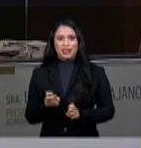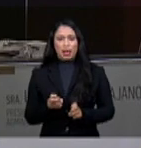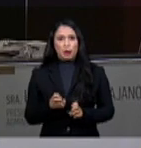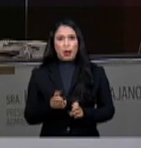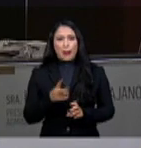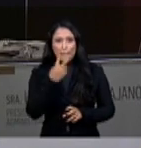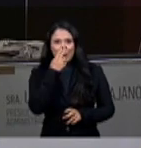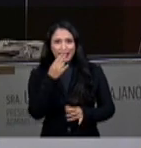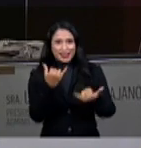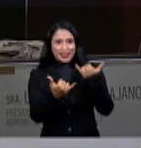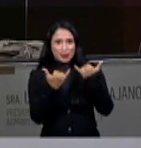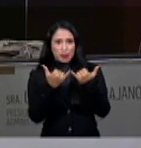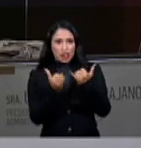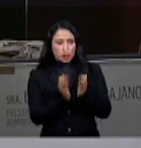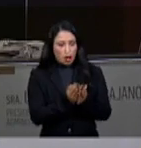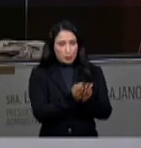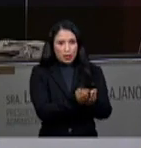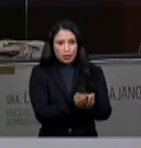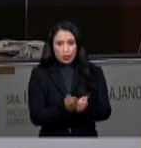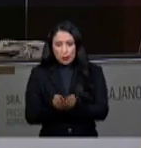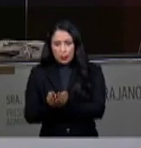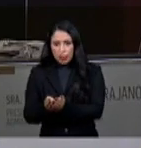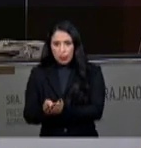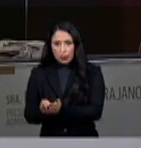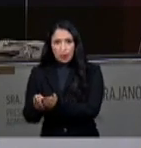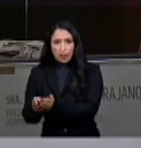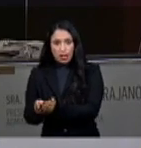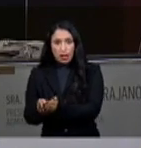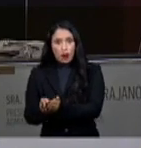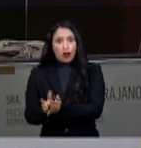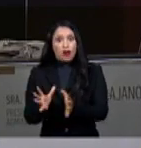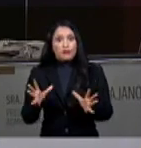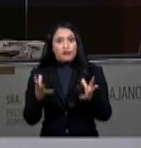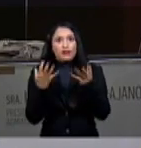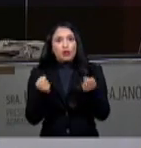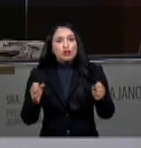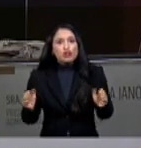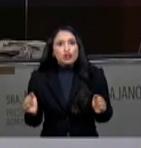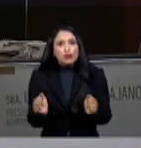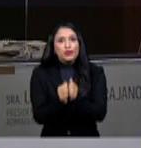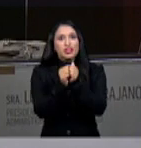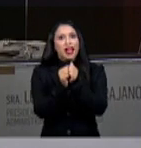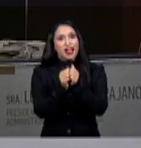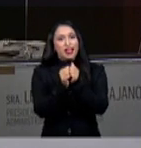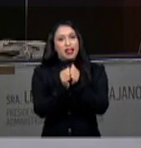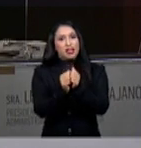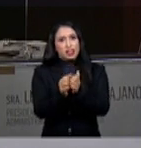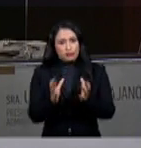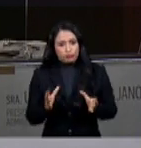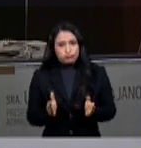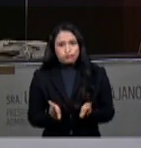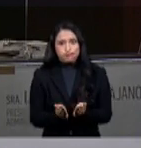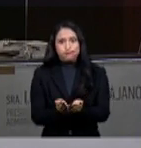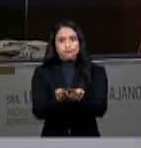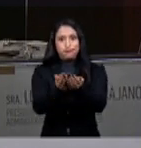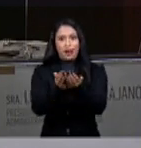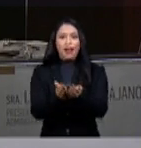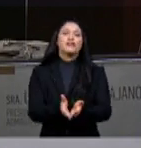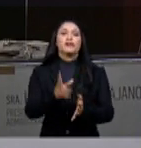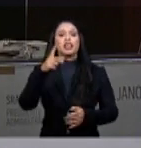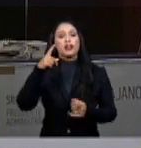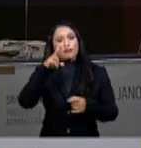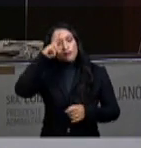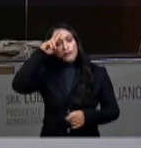Barquinho remando mas a gente precisa juntar os barcos só assim a gente fica mais forte e na violência a gente trabalhou